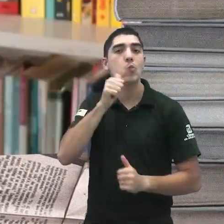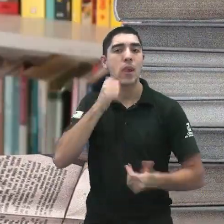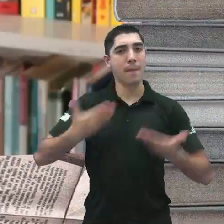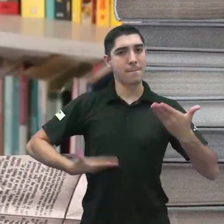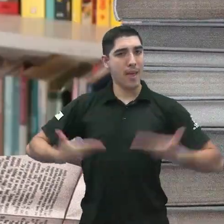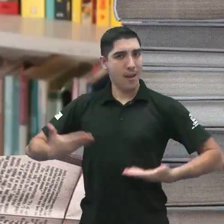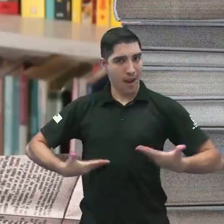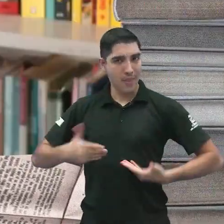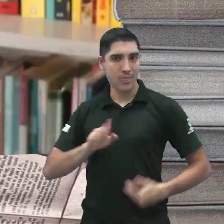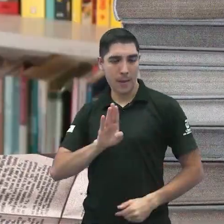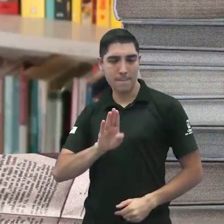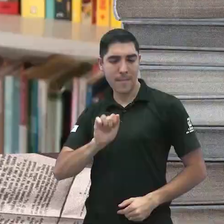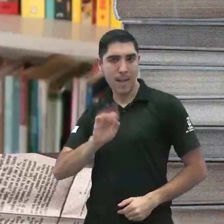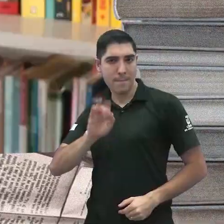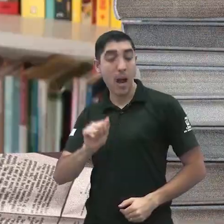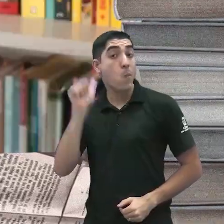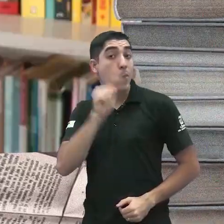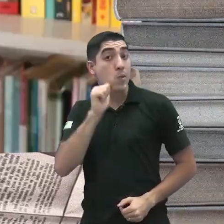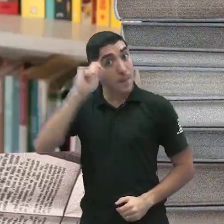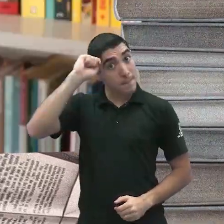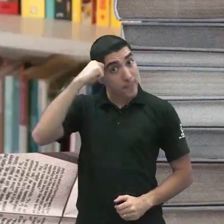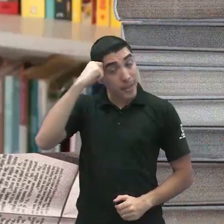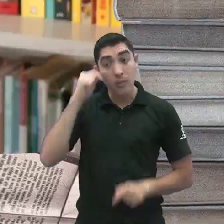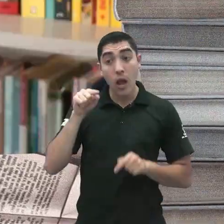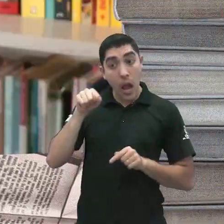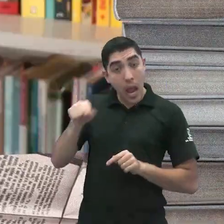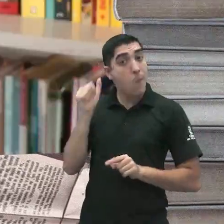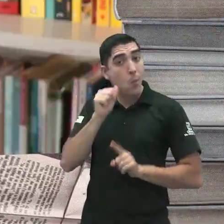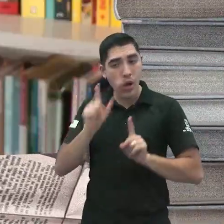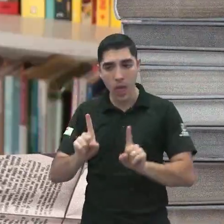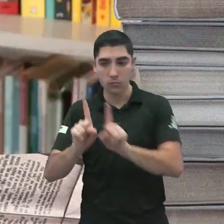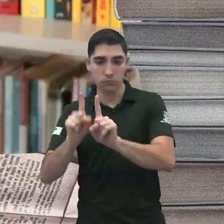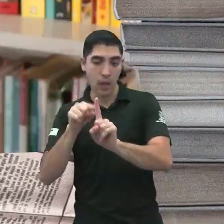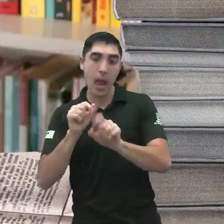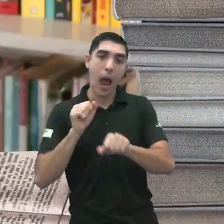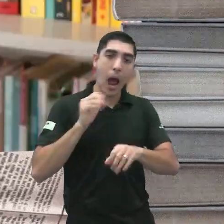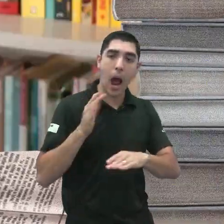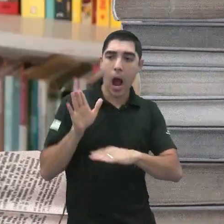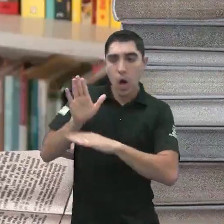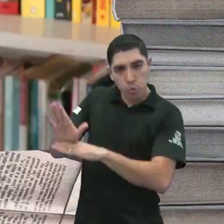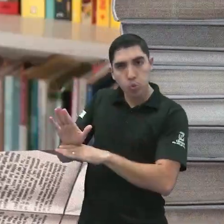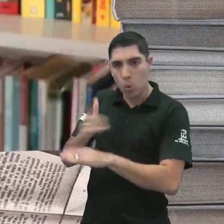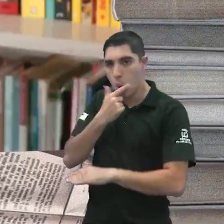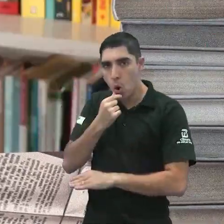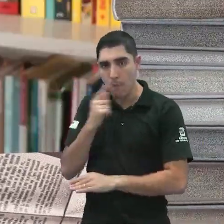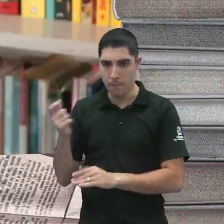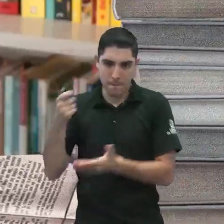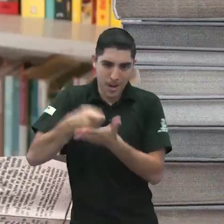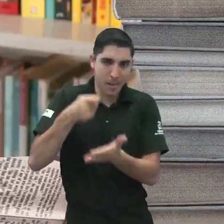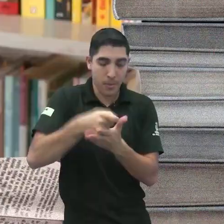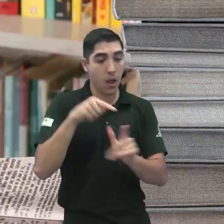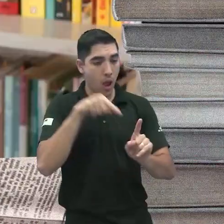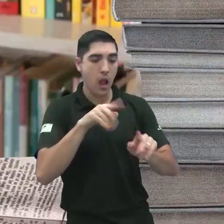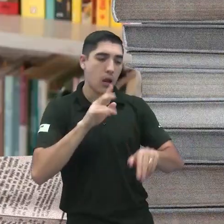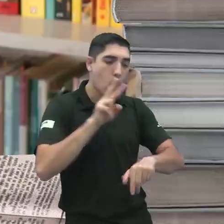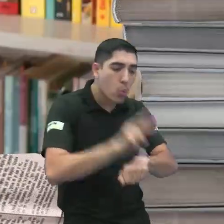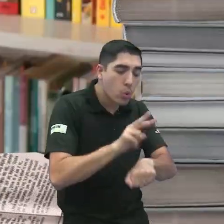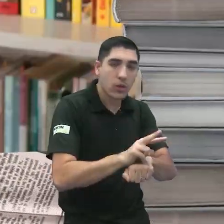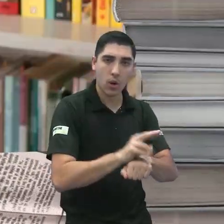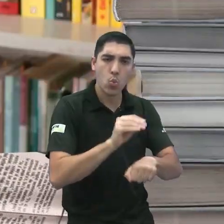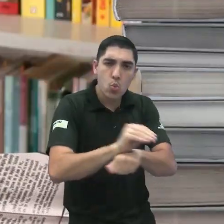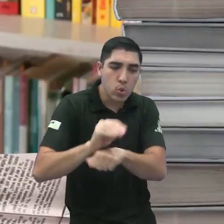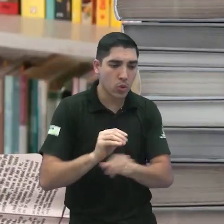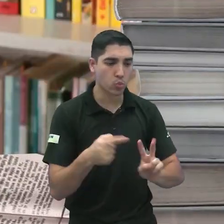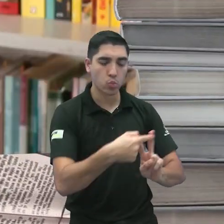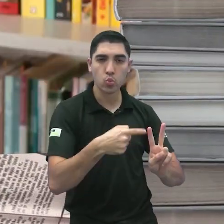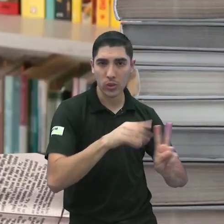empregada, governanta, uma mulher negra que foi criando as crianças desde pequenas porque a mãe delas havia falecido. E o pai, ele